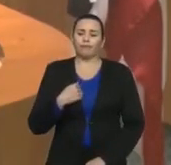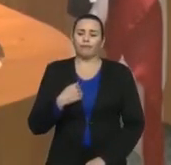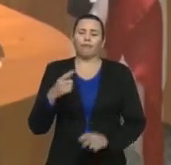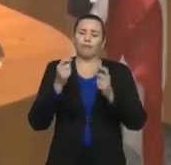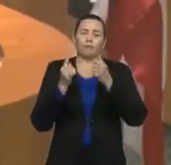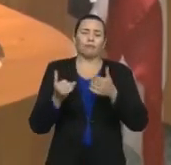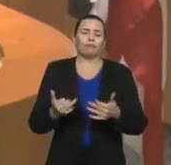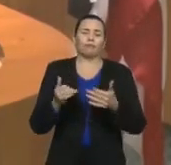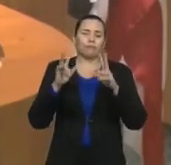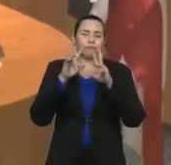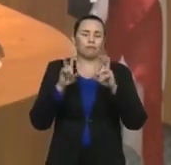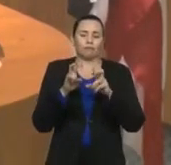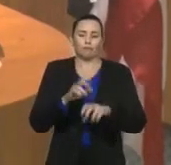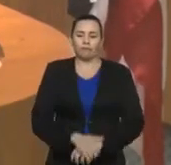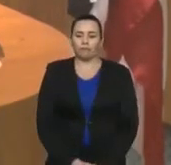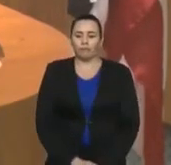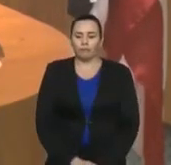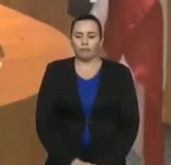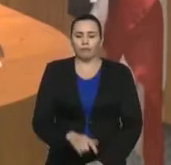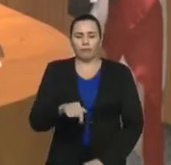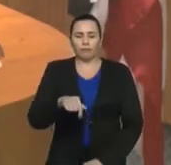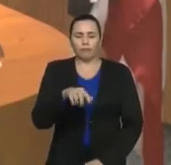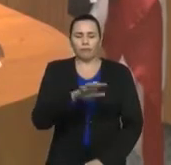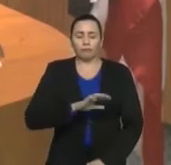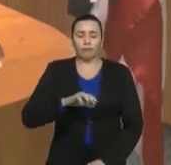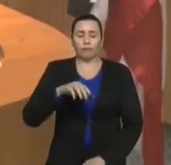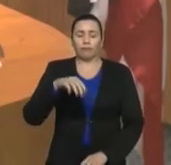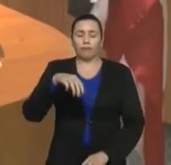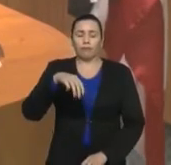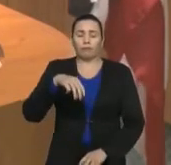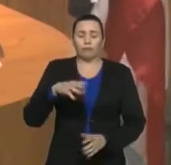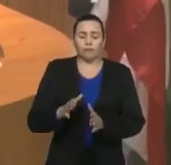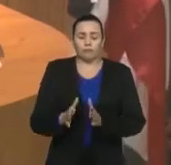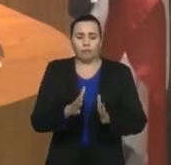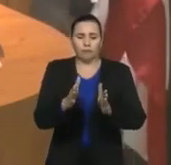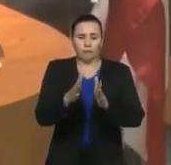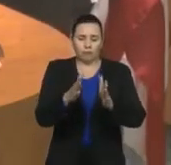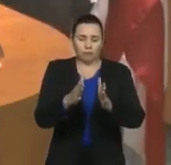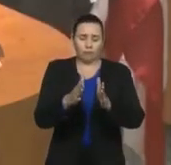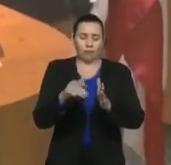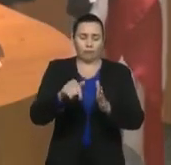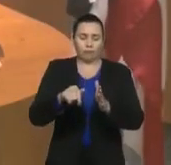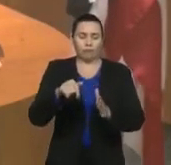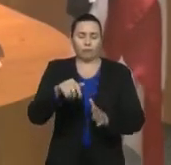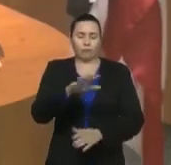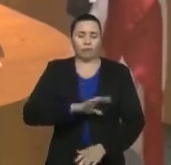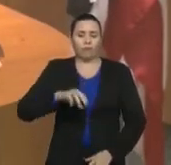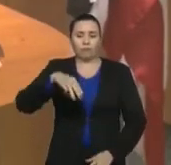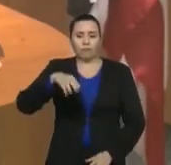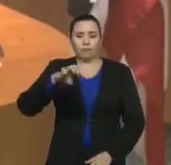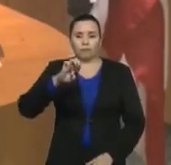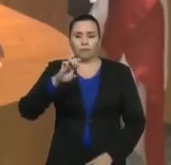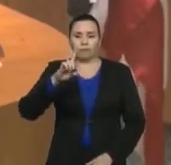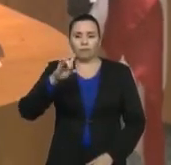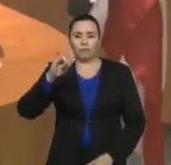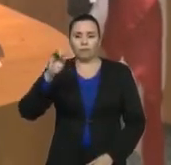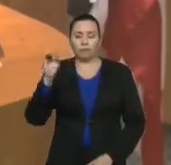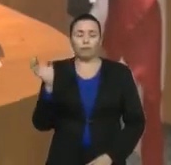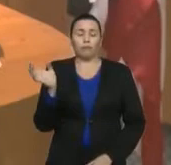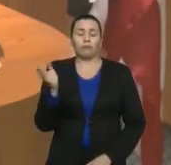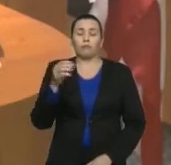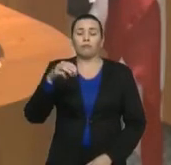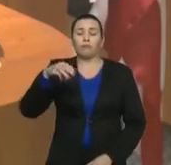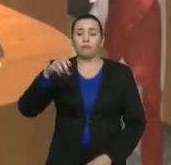as rodovias na região do Médio Mearim, as MAs. Nesse final de semana, andando por toda a região do Médio Mearim, deputado Fábio